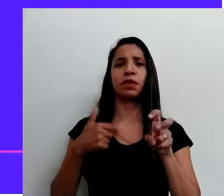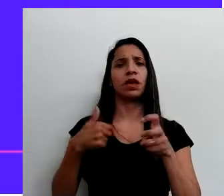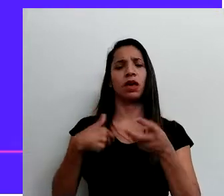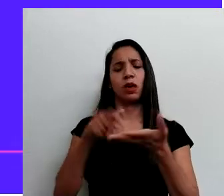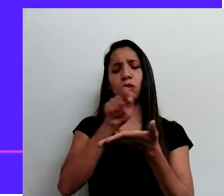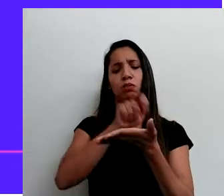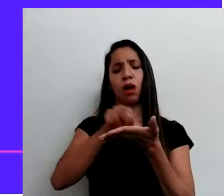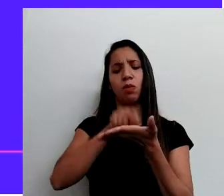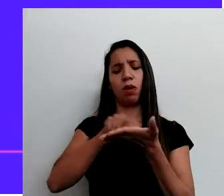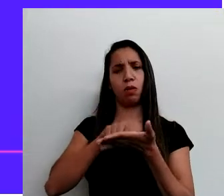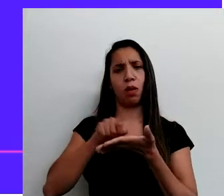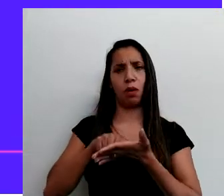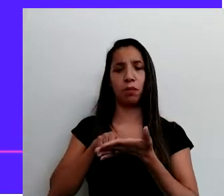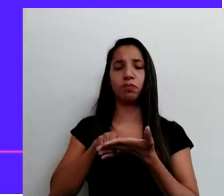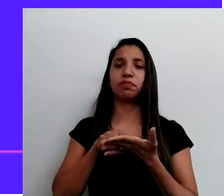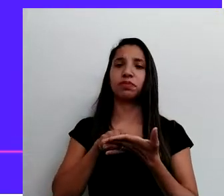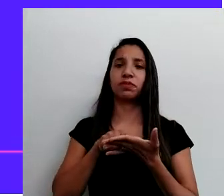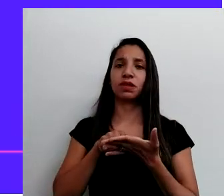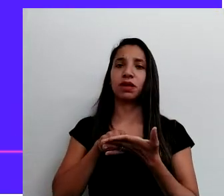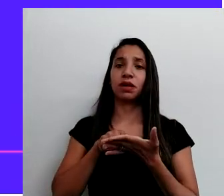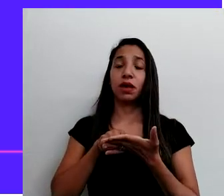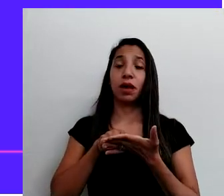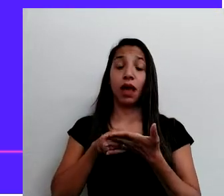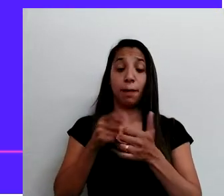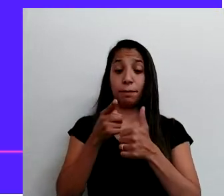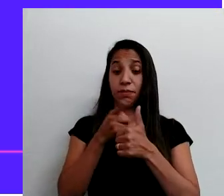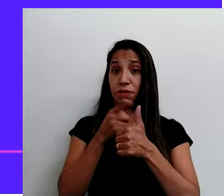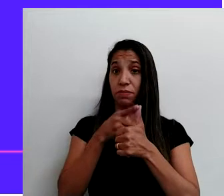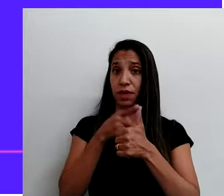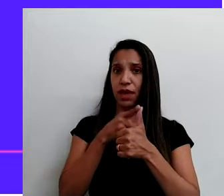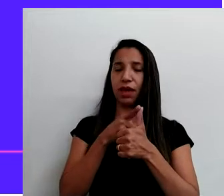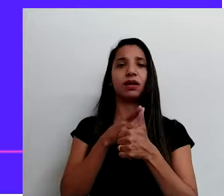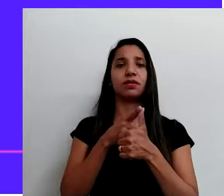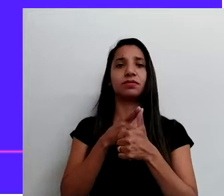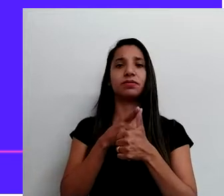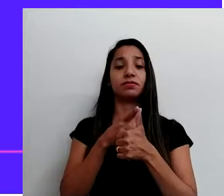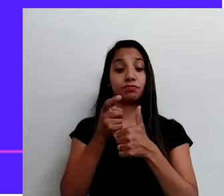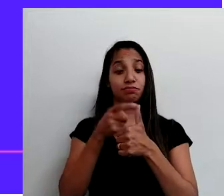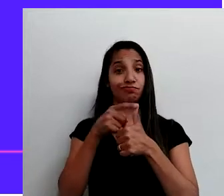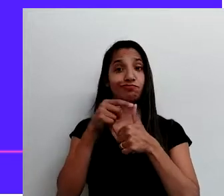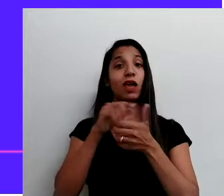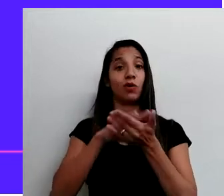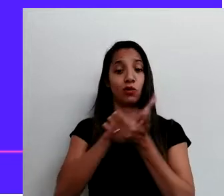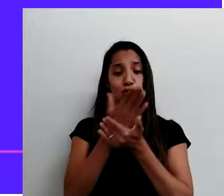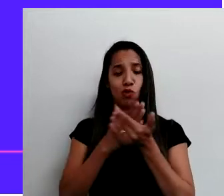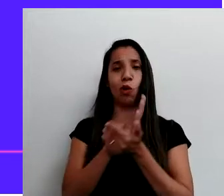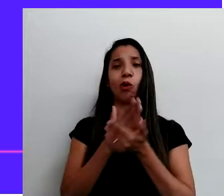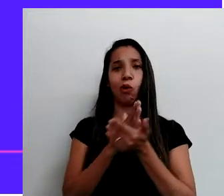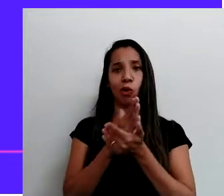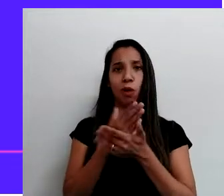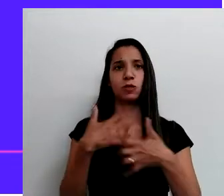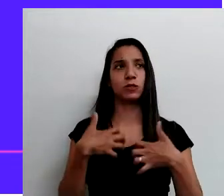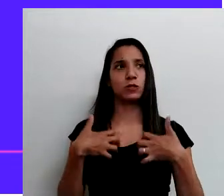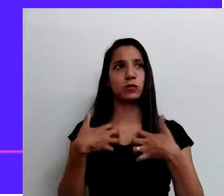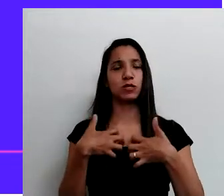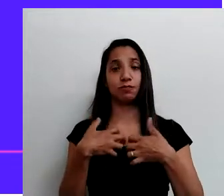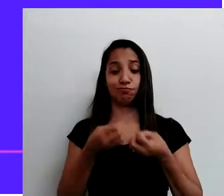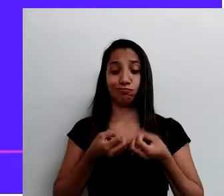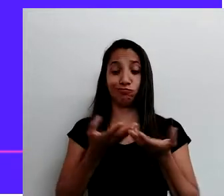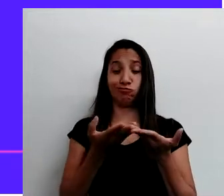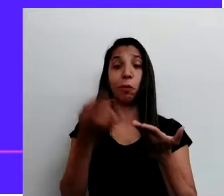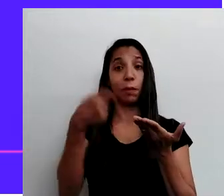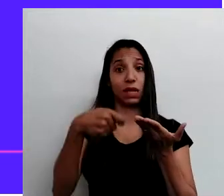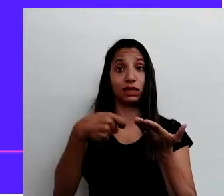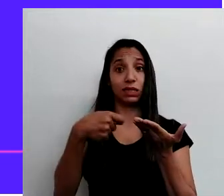soltas, e a primeira dela é esse desconforto que precisa ser criado. Então,